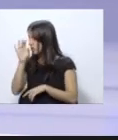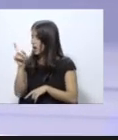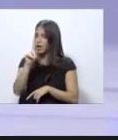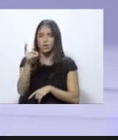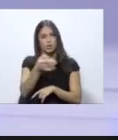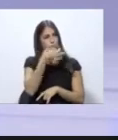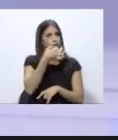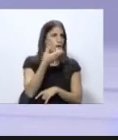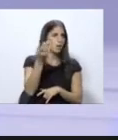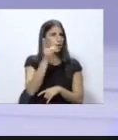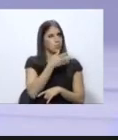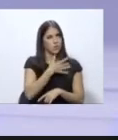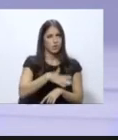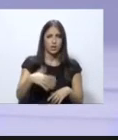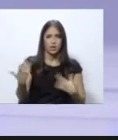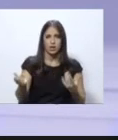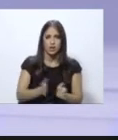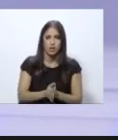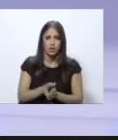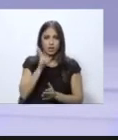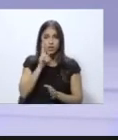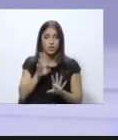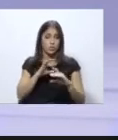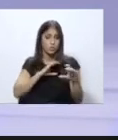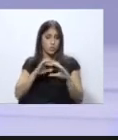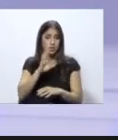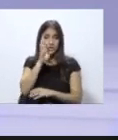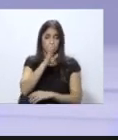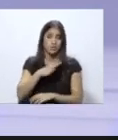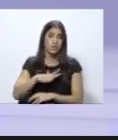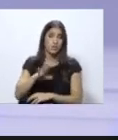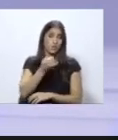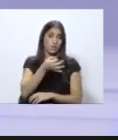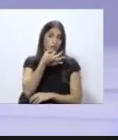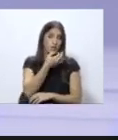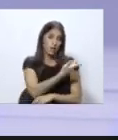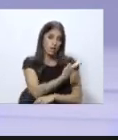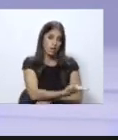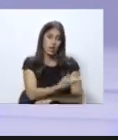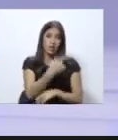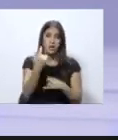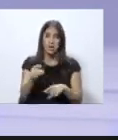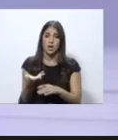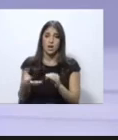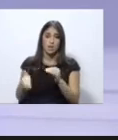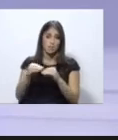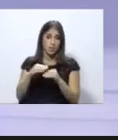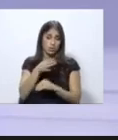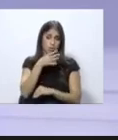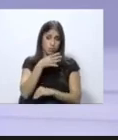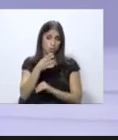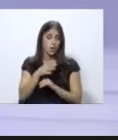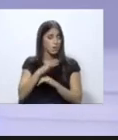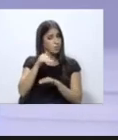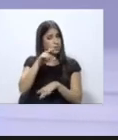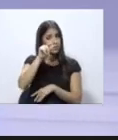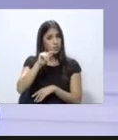nem do diretor de comunicação do Sporting. Pessoas com esta estatura moral estão a mais no comentário. Mas já agora uma